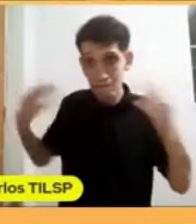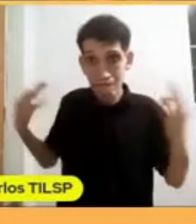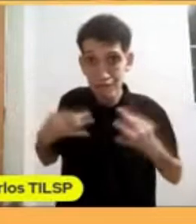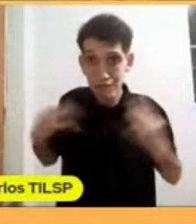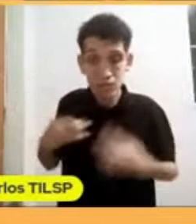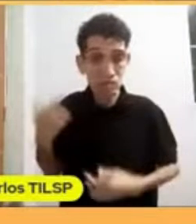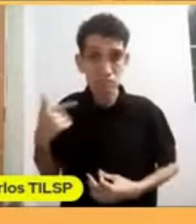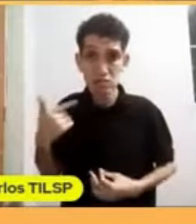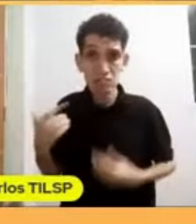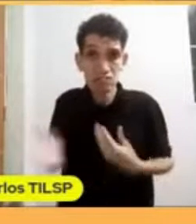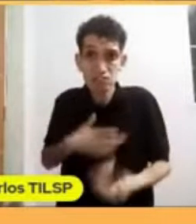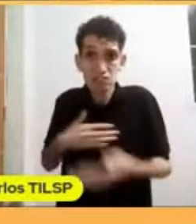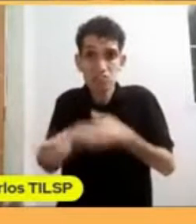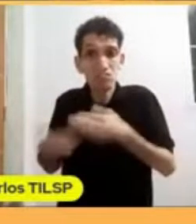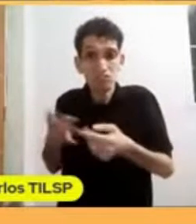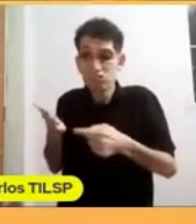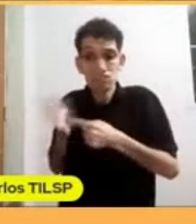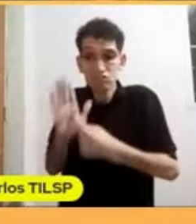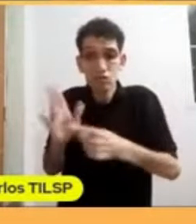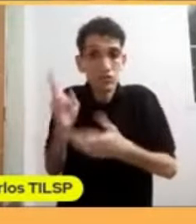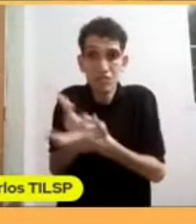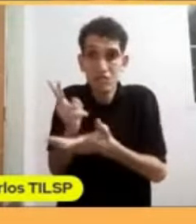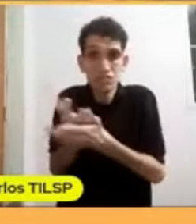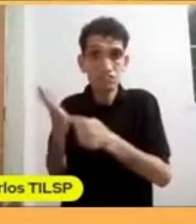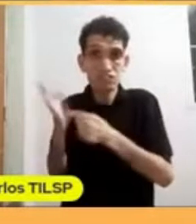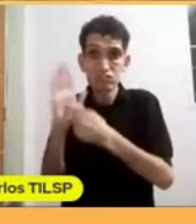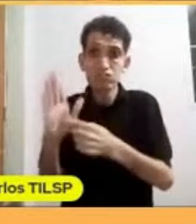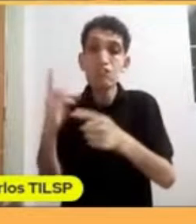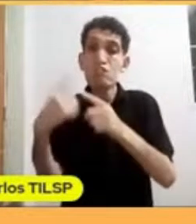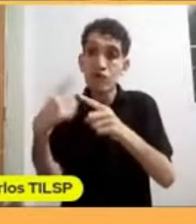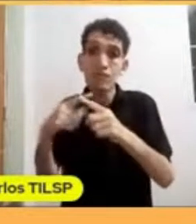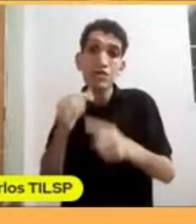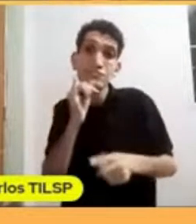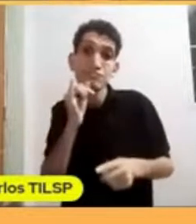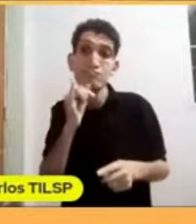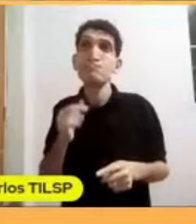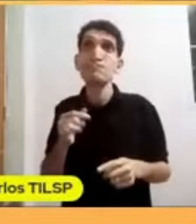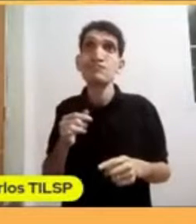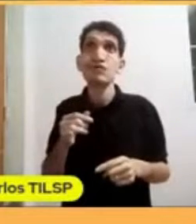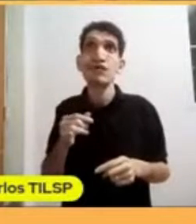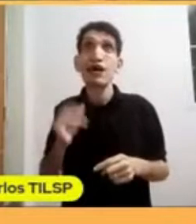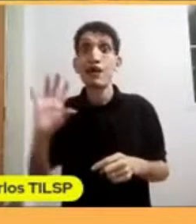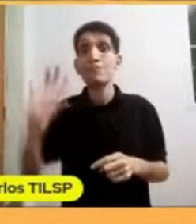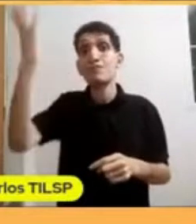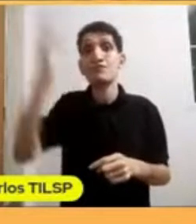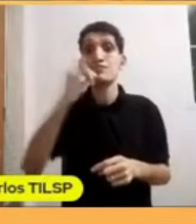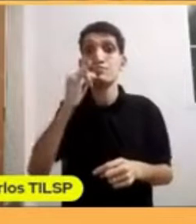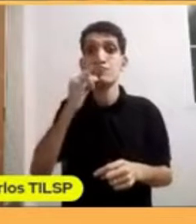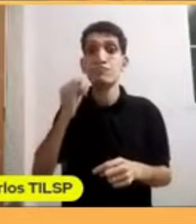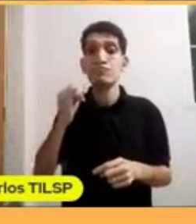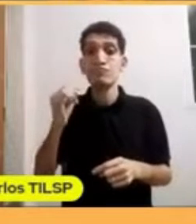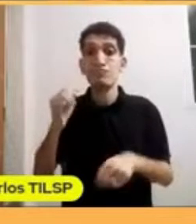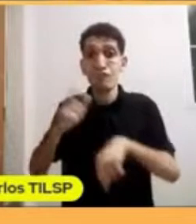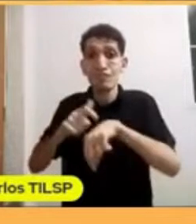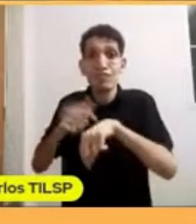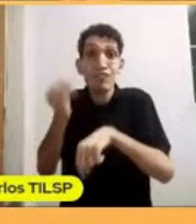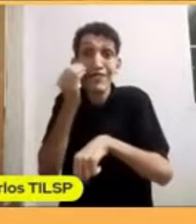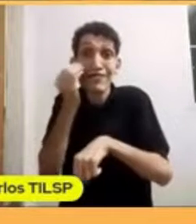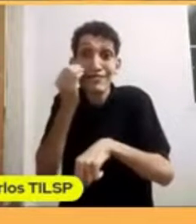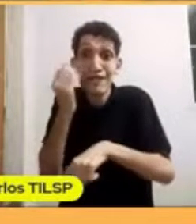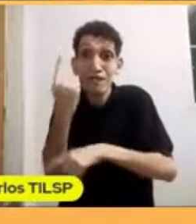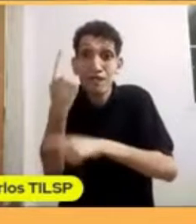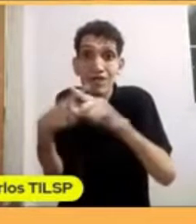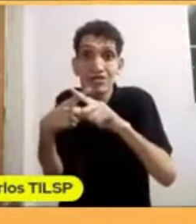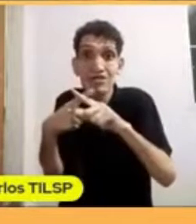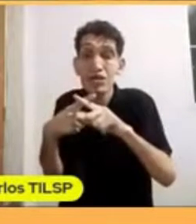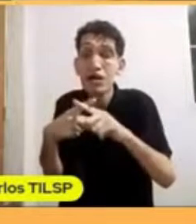desafiador, muitas vezes, o que acontece? A gente vai errar. É inevitável, a gente erra. E aí a gente